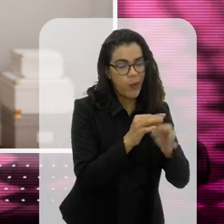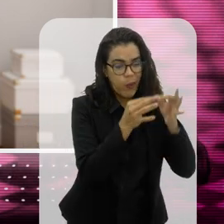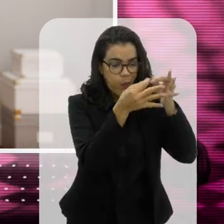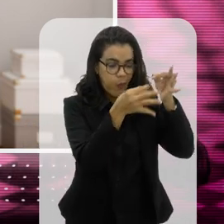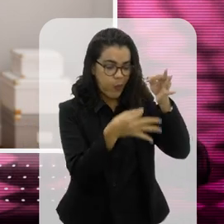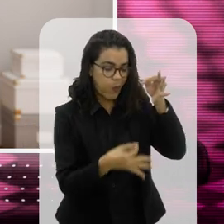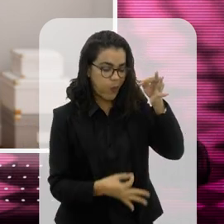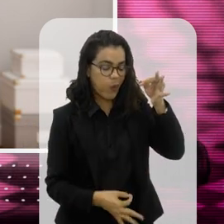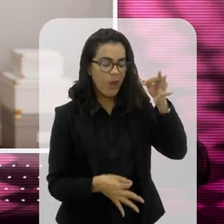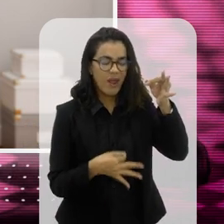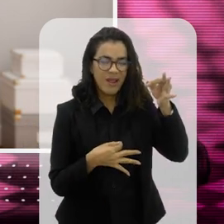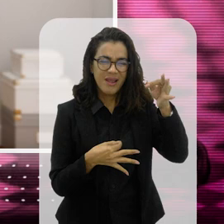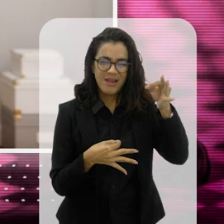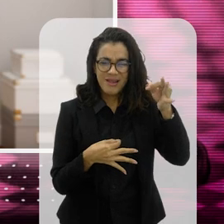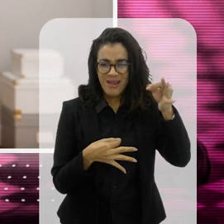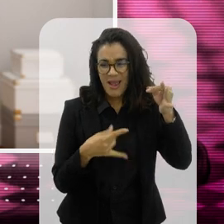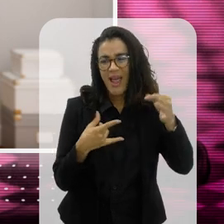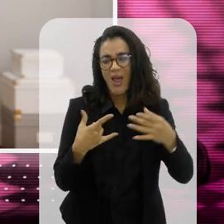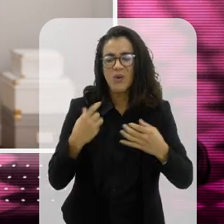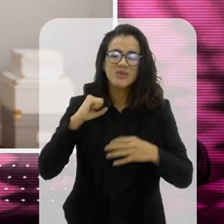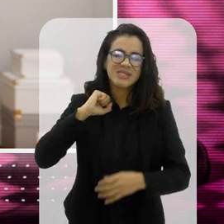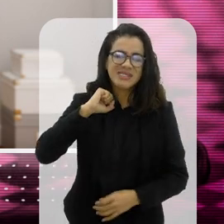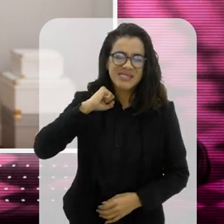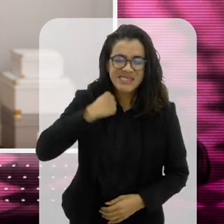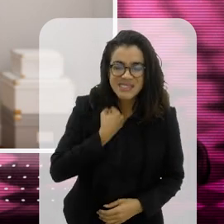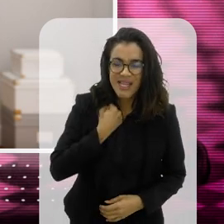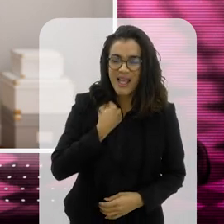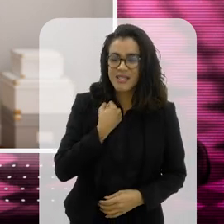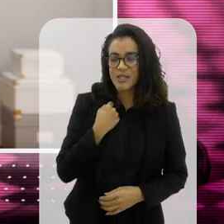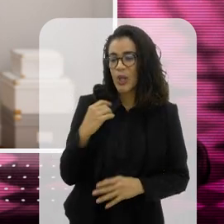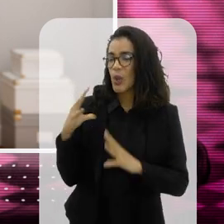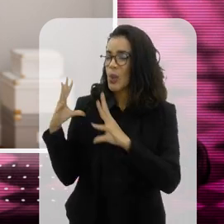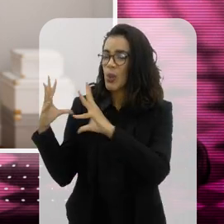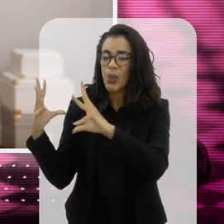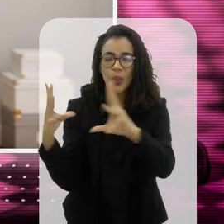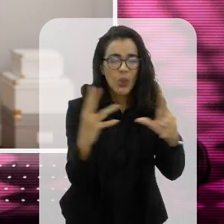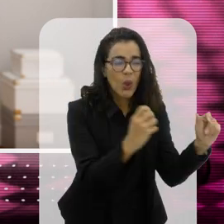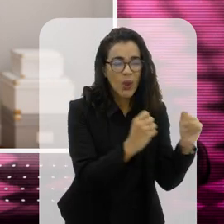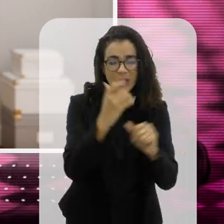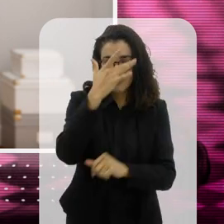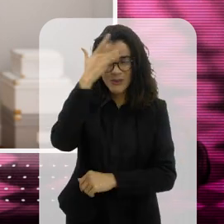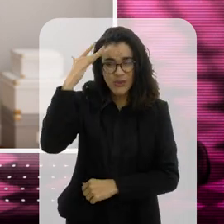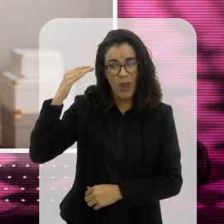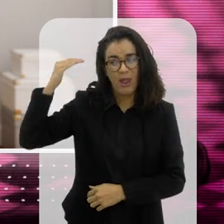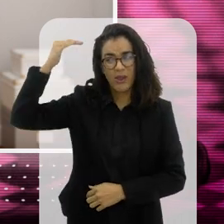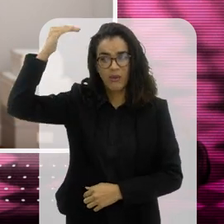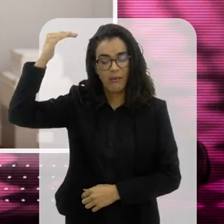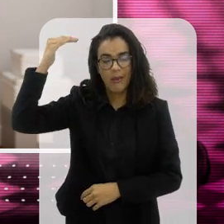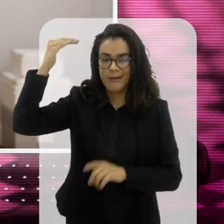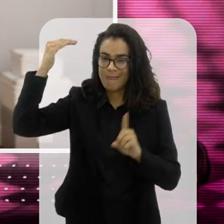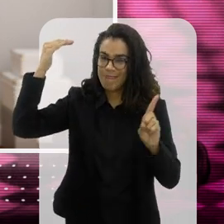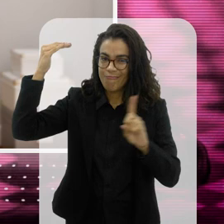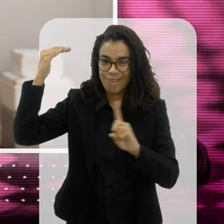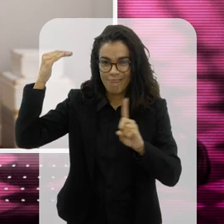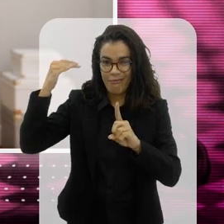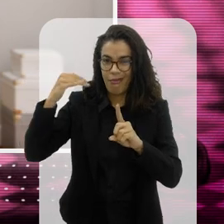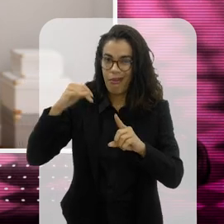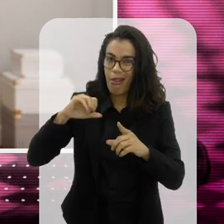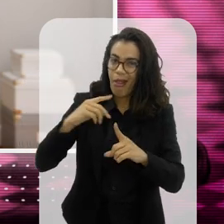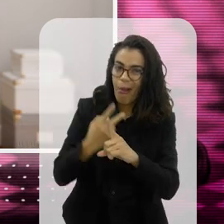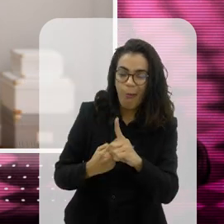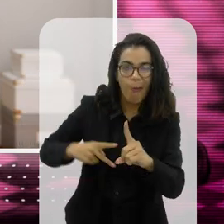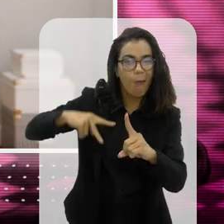e afazeres é extensa. Poderíamos dizer que esse é um estresse que atinge toda pessoa adulta. Mas, na verdade,